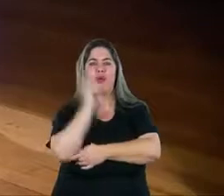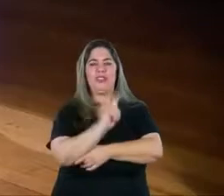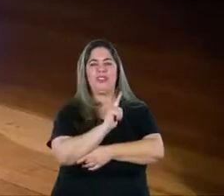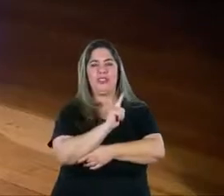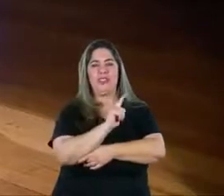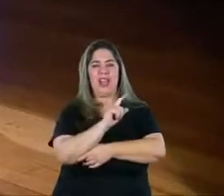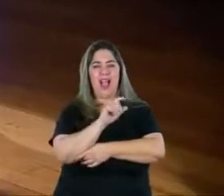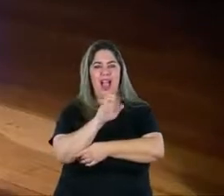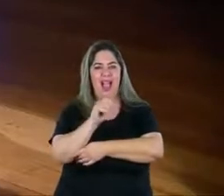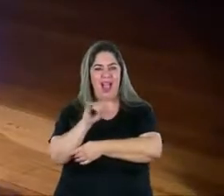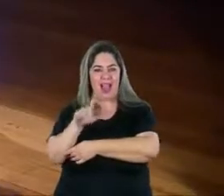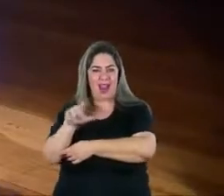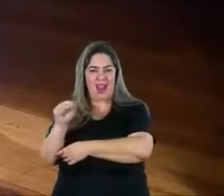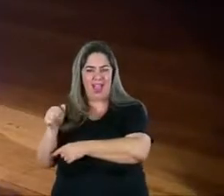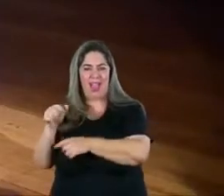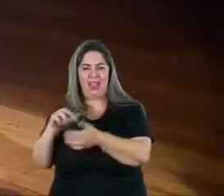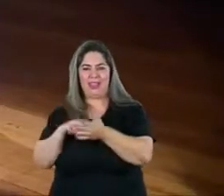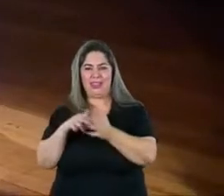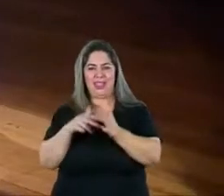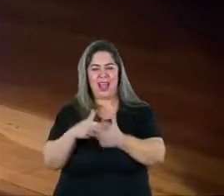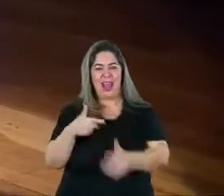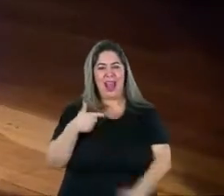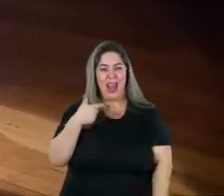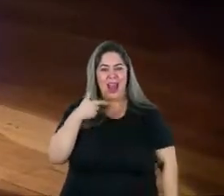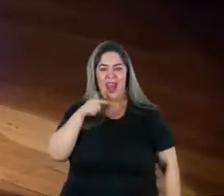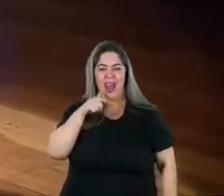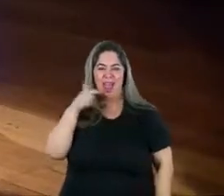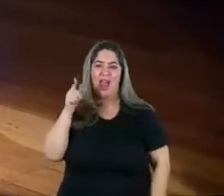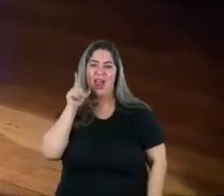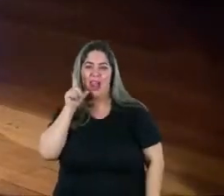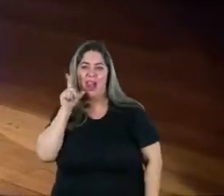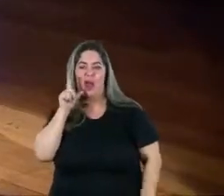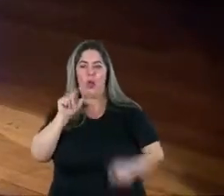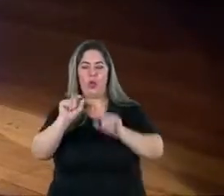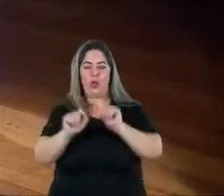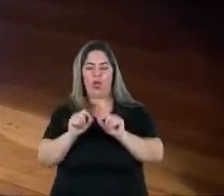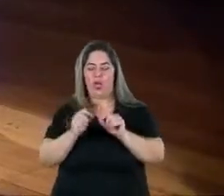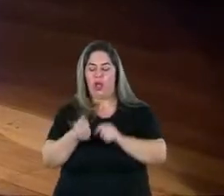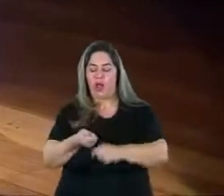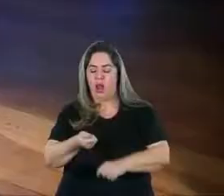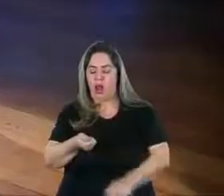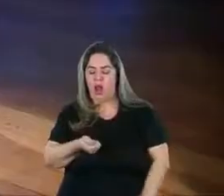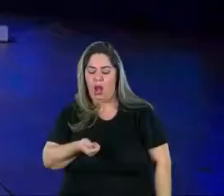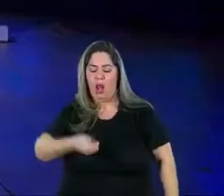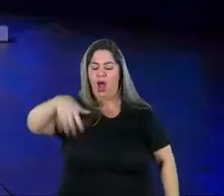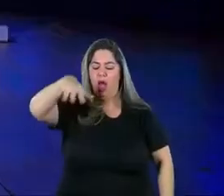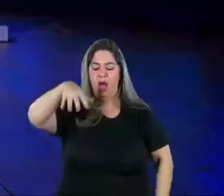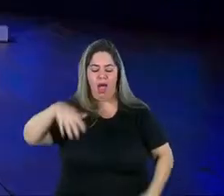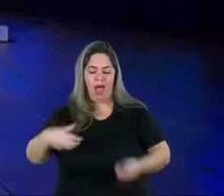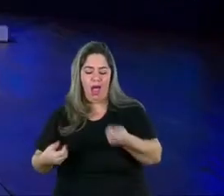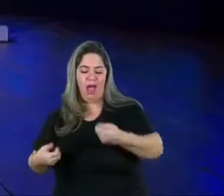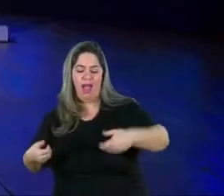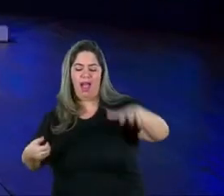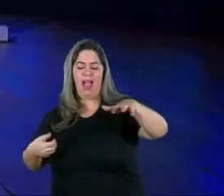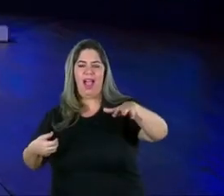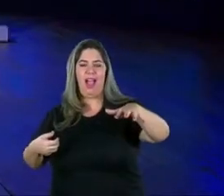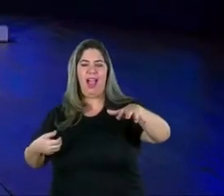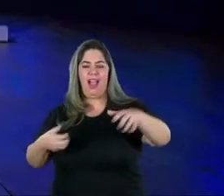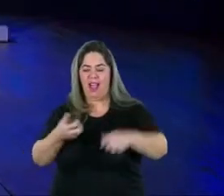Aléa significa, em latim, jogo de dados, jogo de azar,